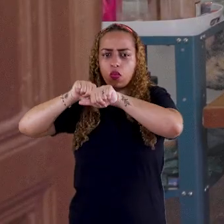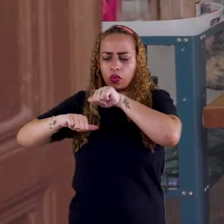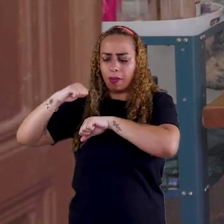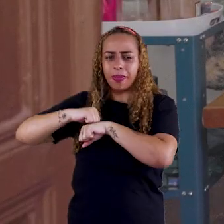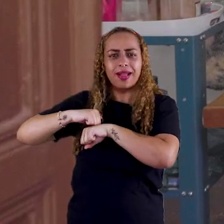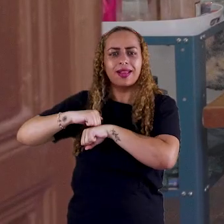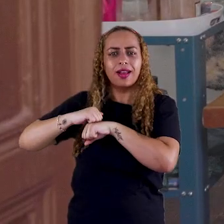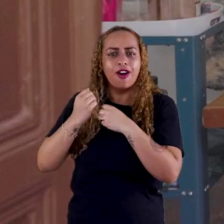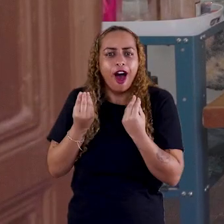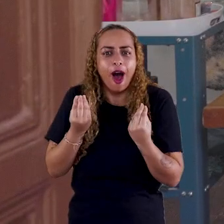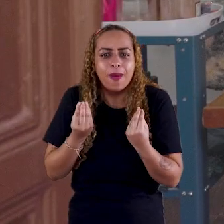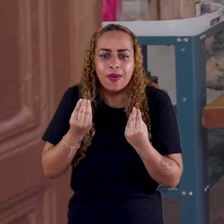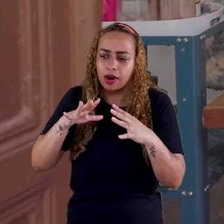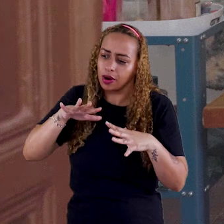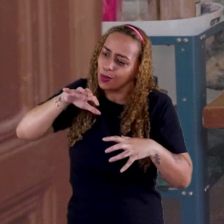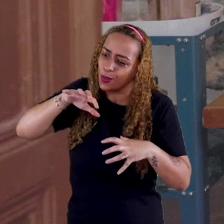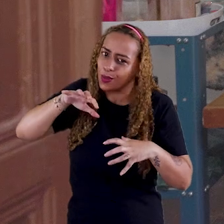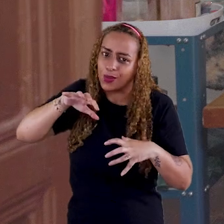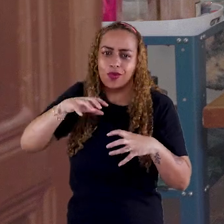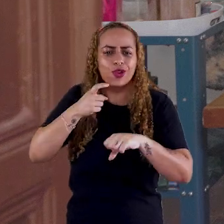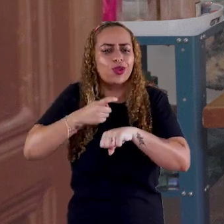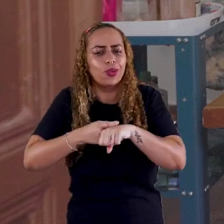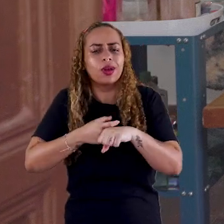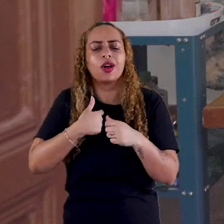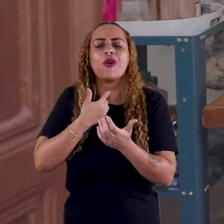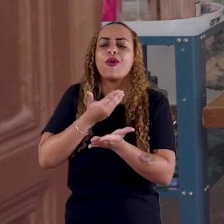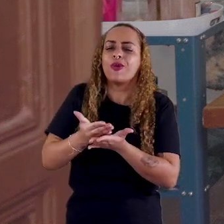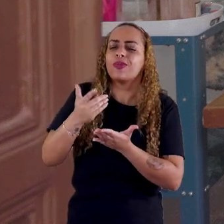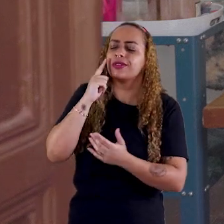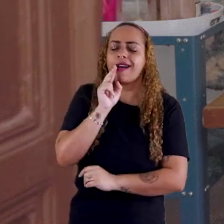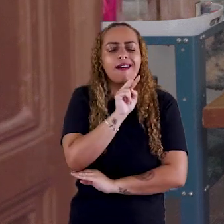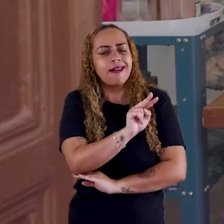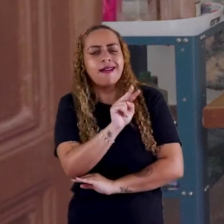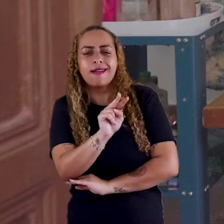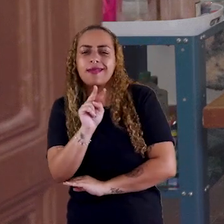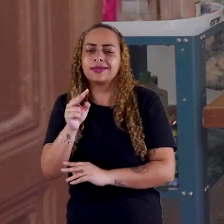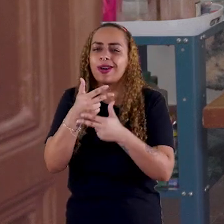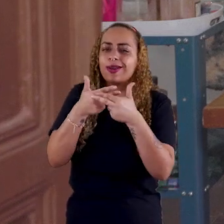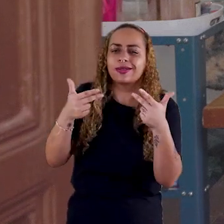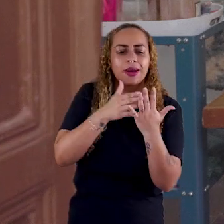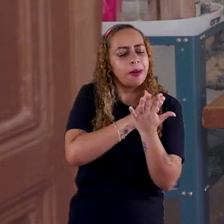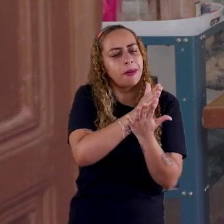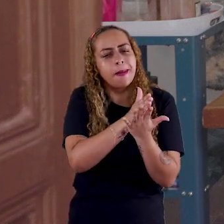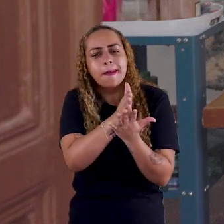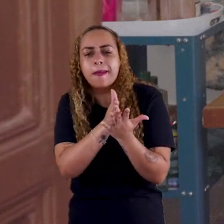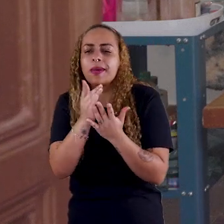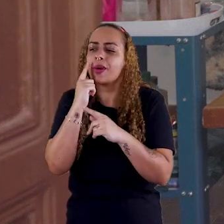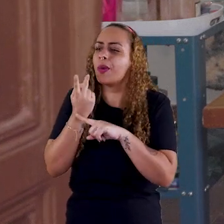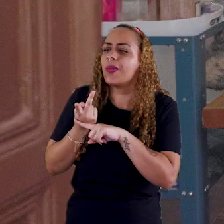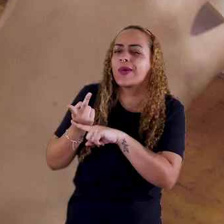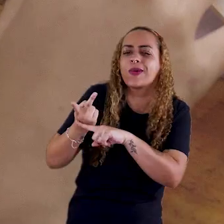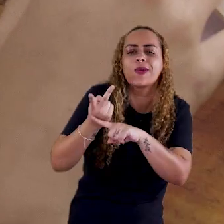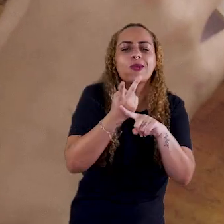que eu acabei também olhando para outras coisas, né, assim, comecei a procurar imagens de representação